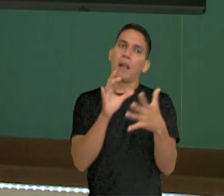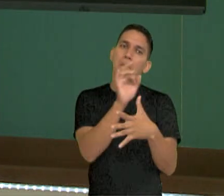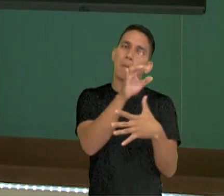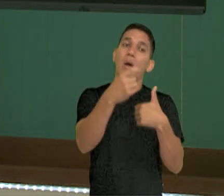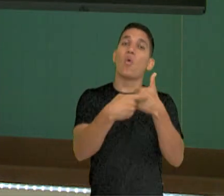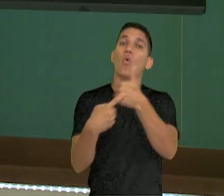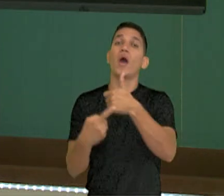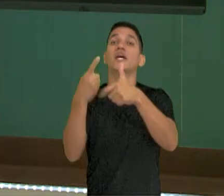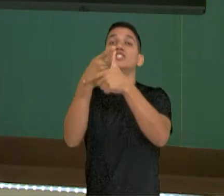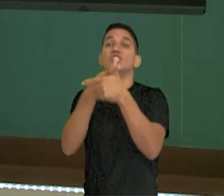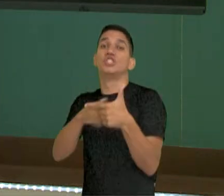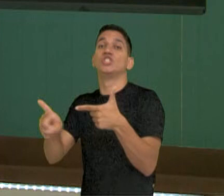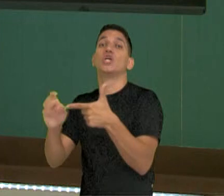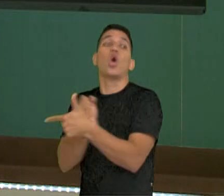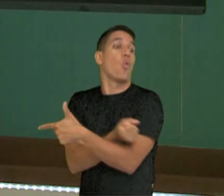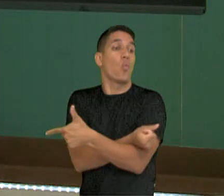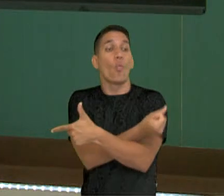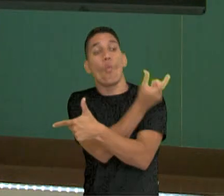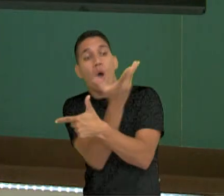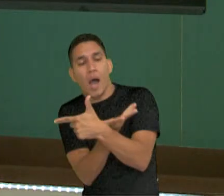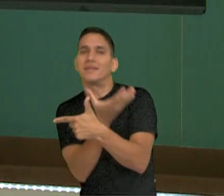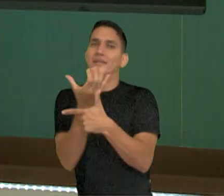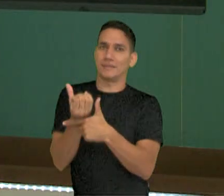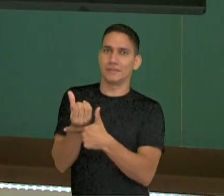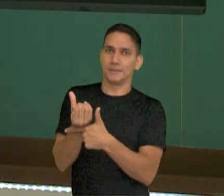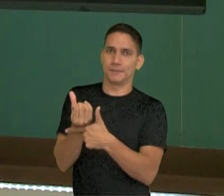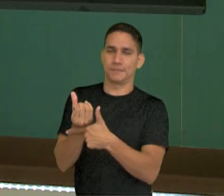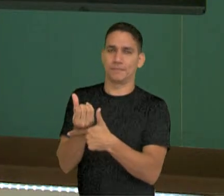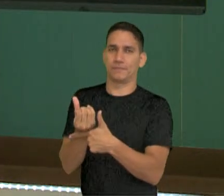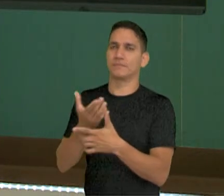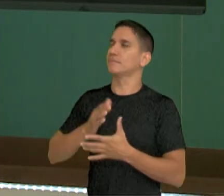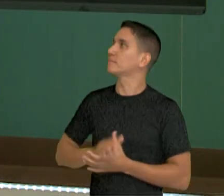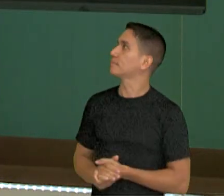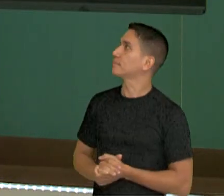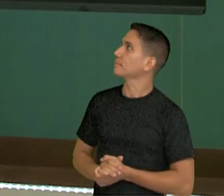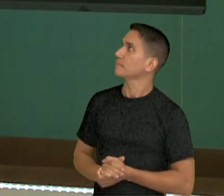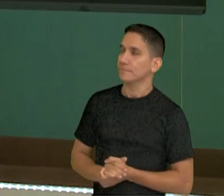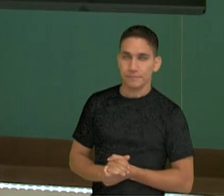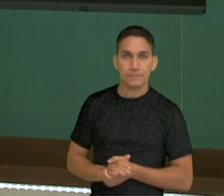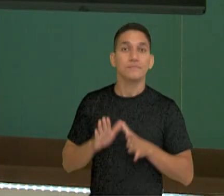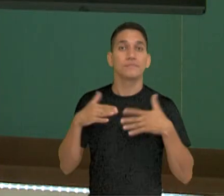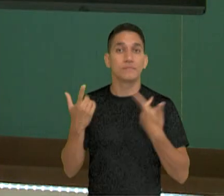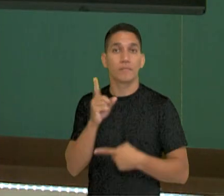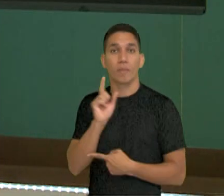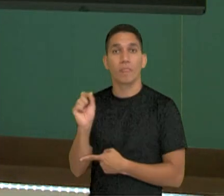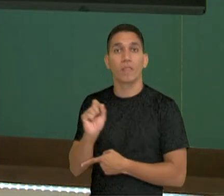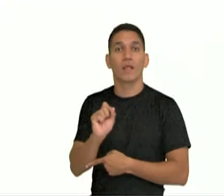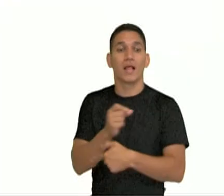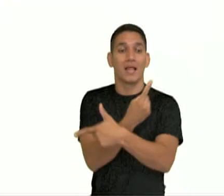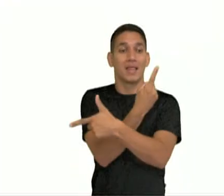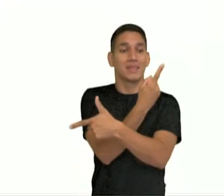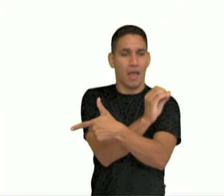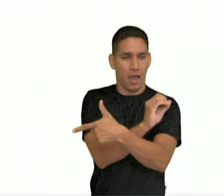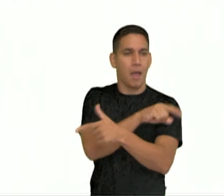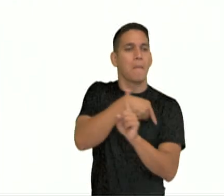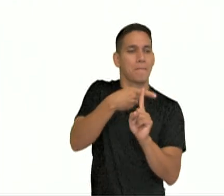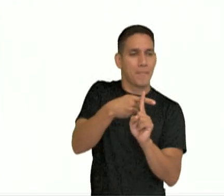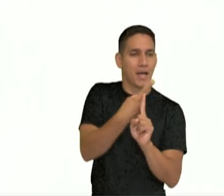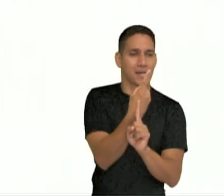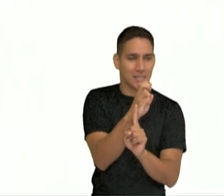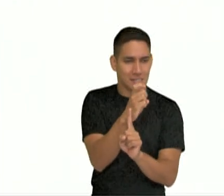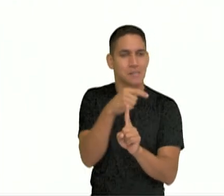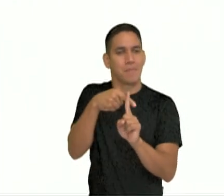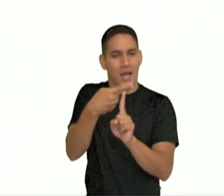curtidas, dividido pelo número de vezes aqui que nós vamos ter as curtidas, né? Então, nesse caso aqui, 10 mais 15 mais 15